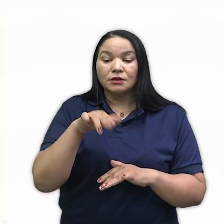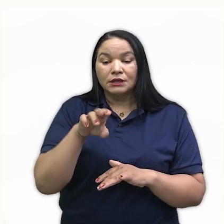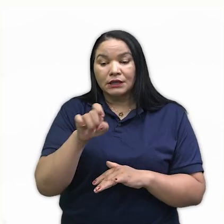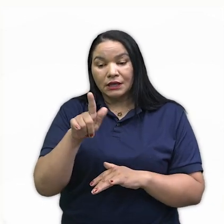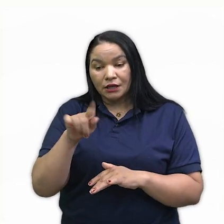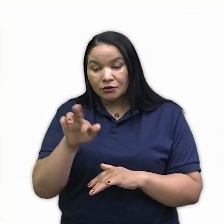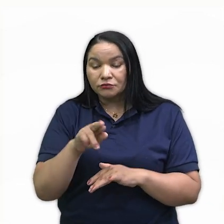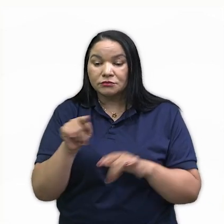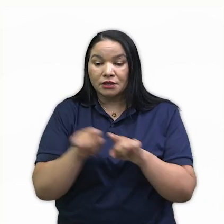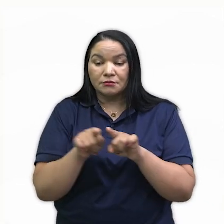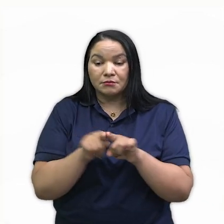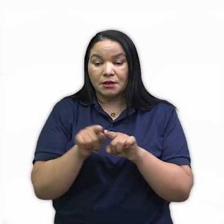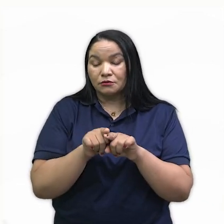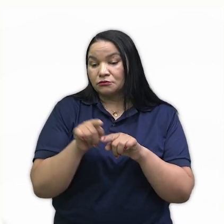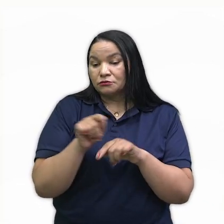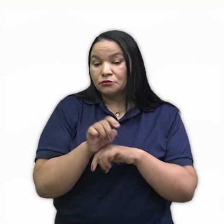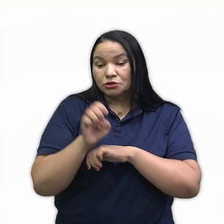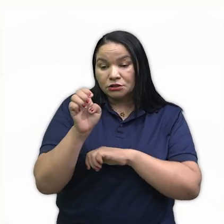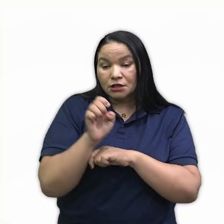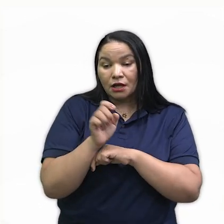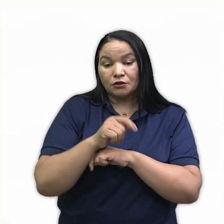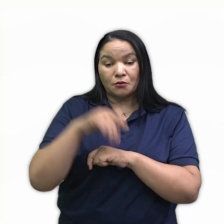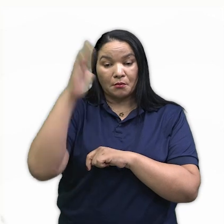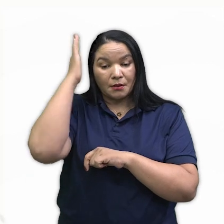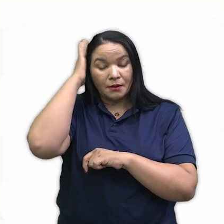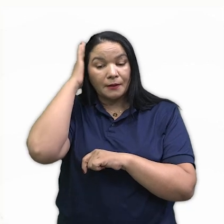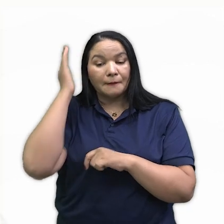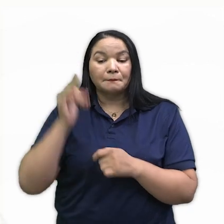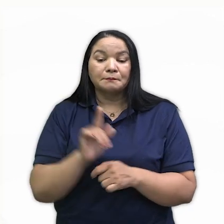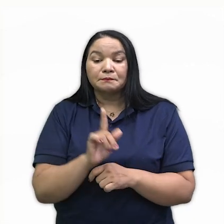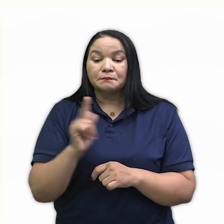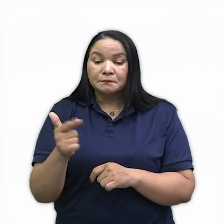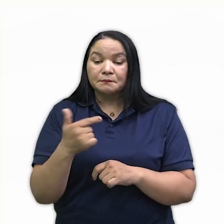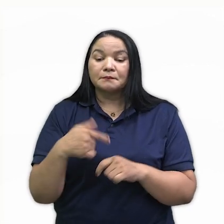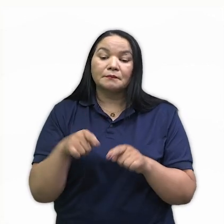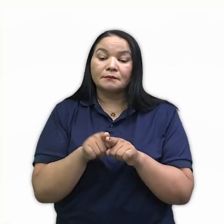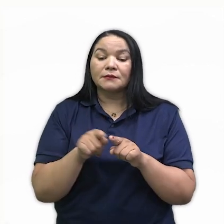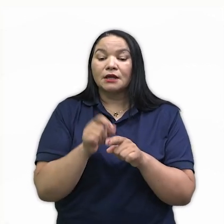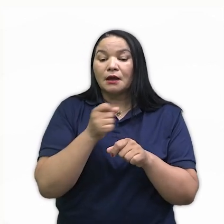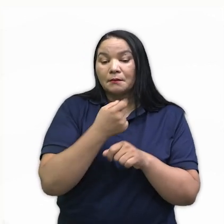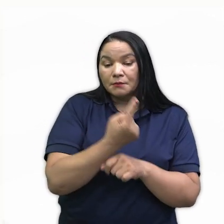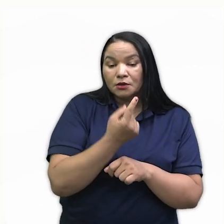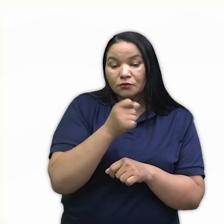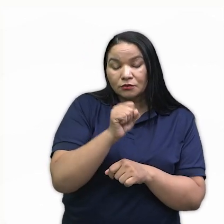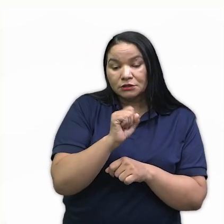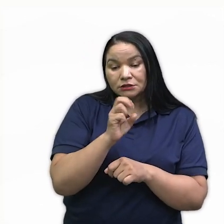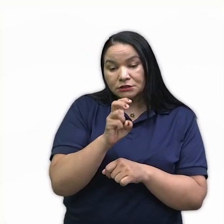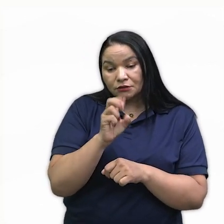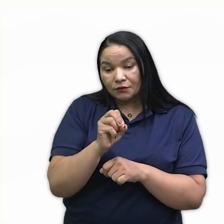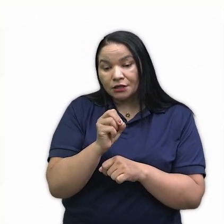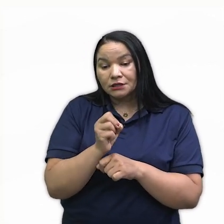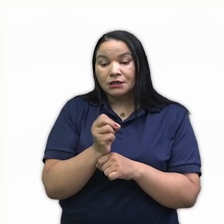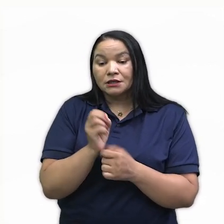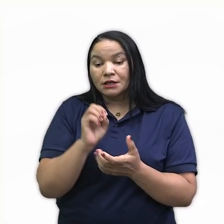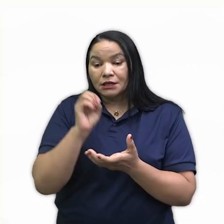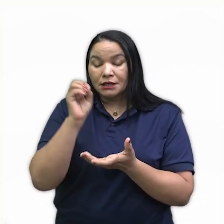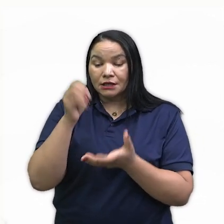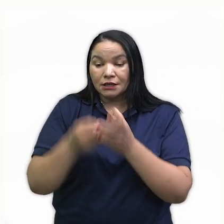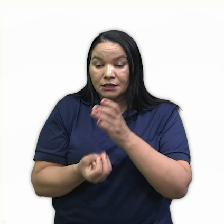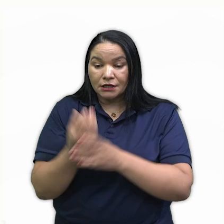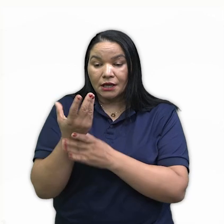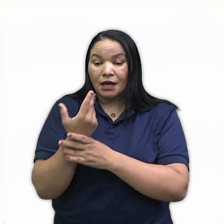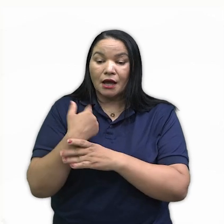e Maranhão, e em 1850, no dia 5 de setembro, foi criado ali a província do